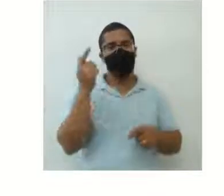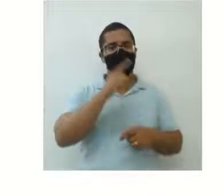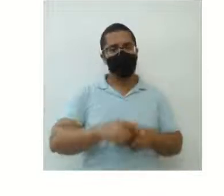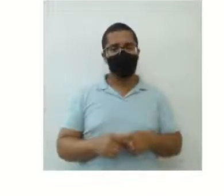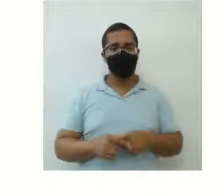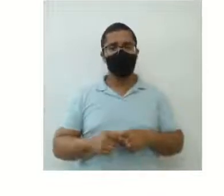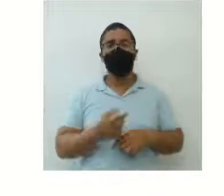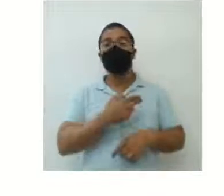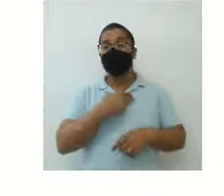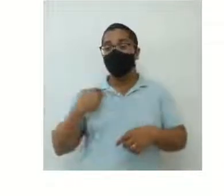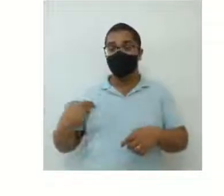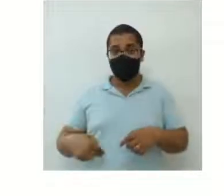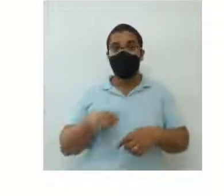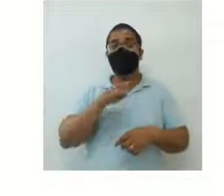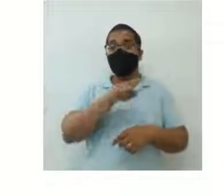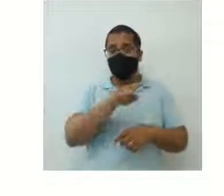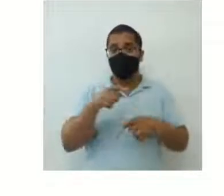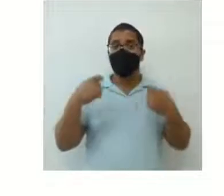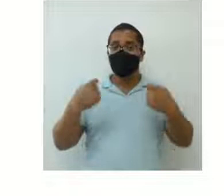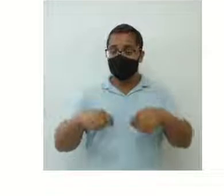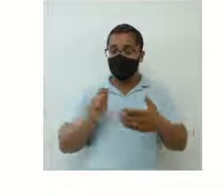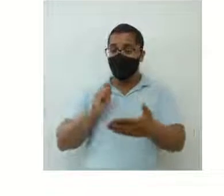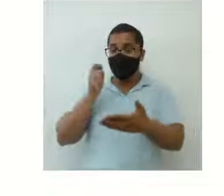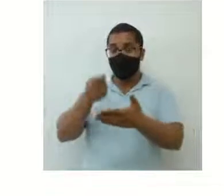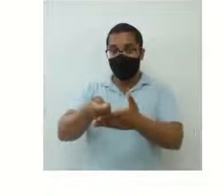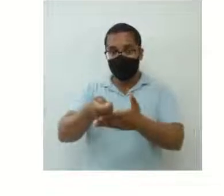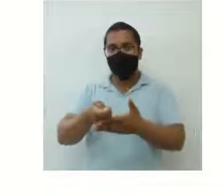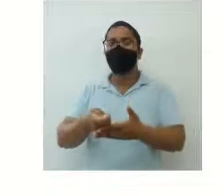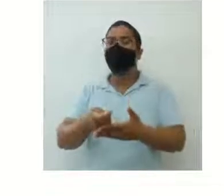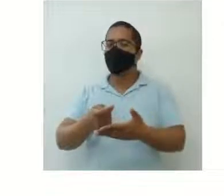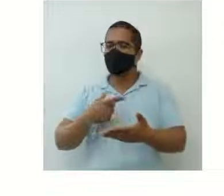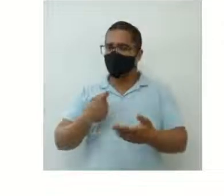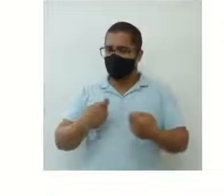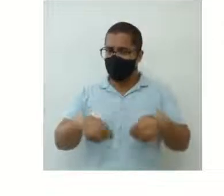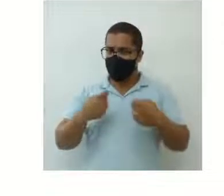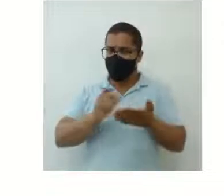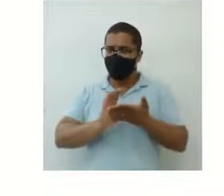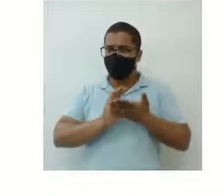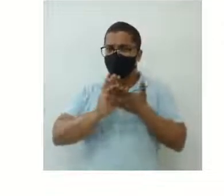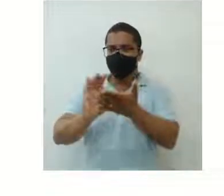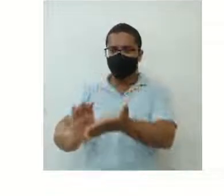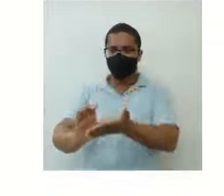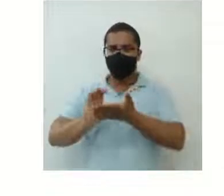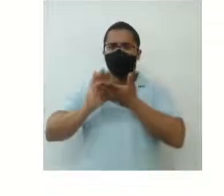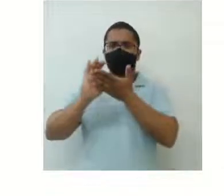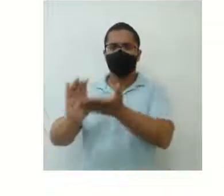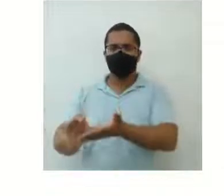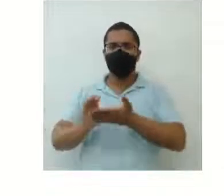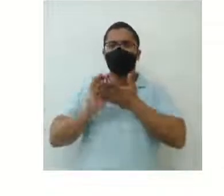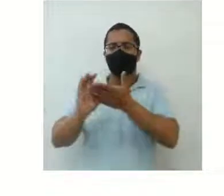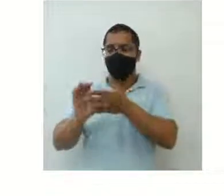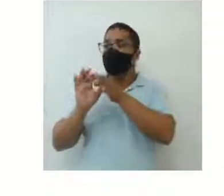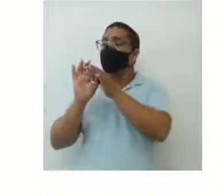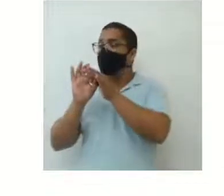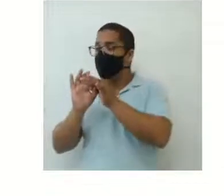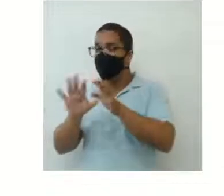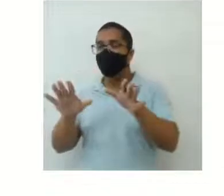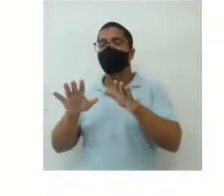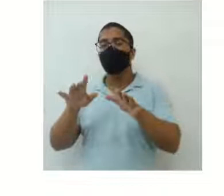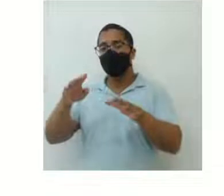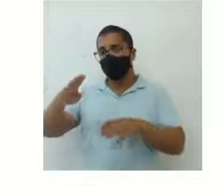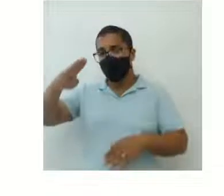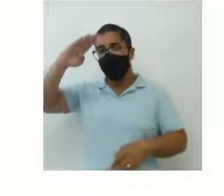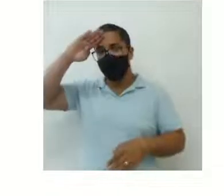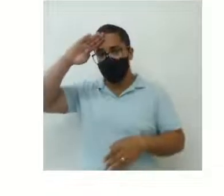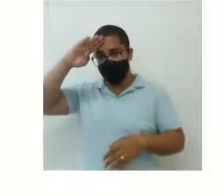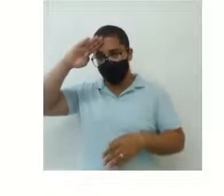a pagar indenizações, pessoal. Foi condenada a pagar indenizações e permitir tropas estrangeiras em seu